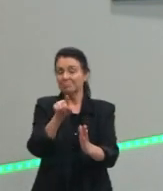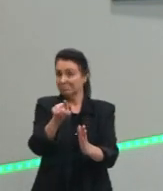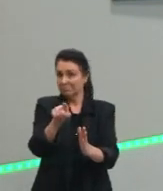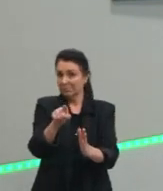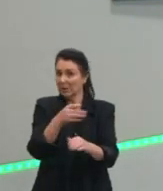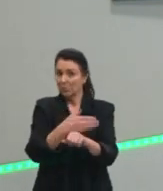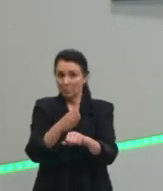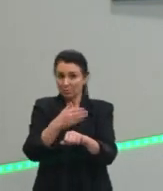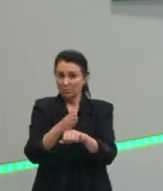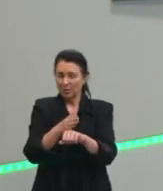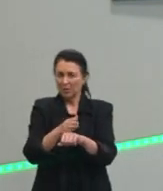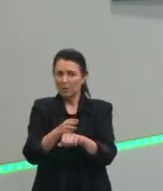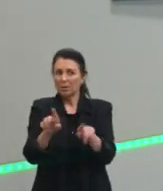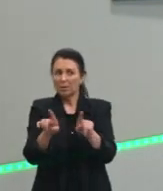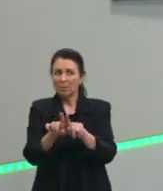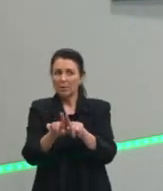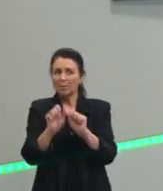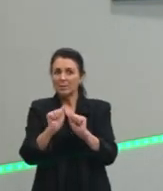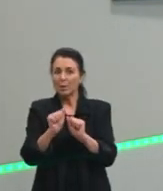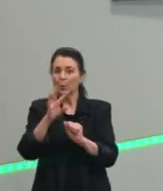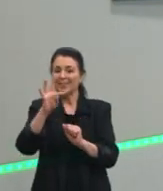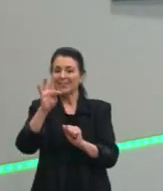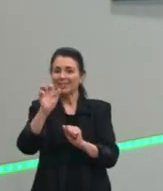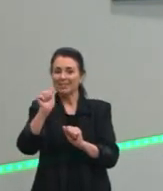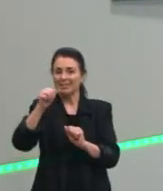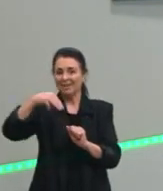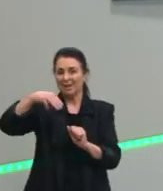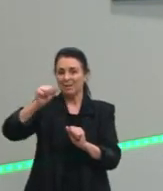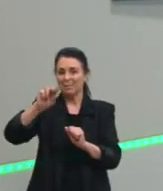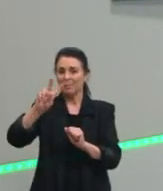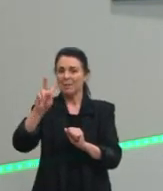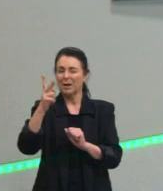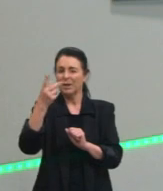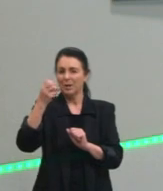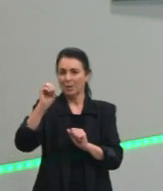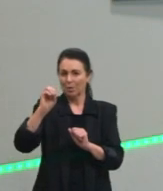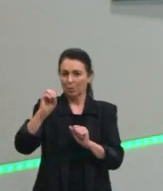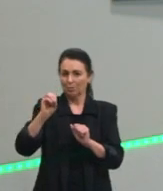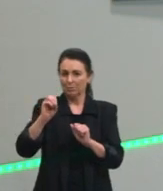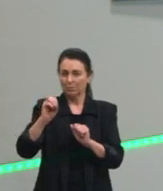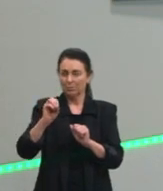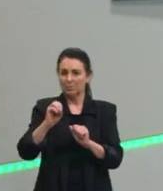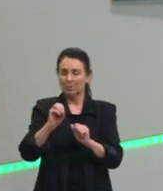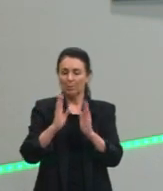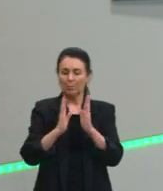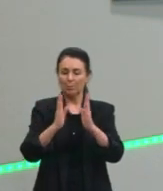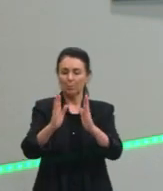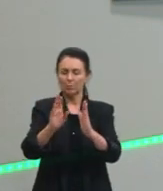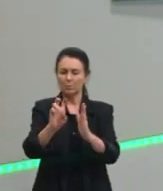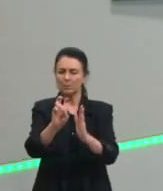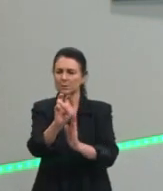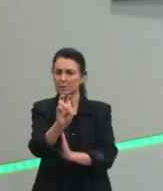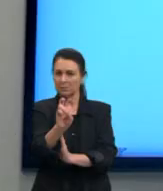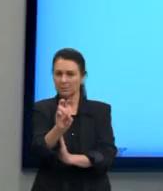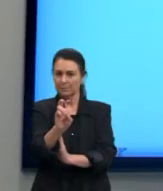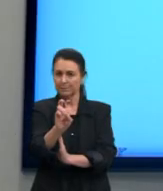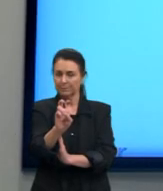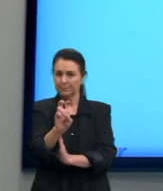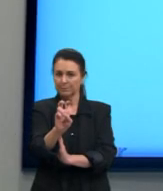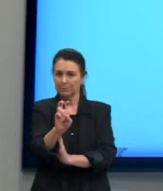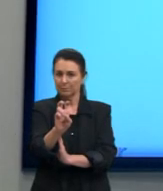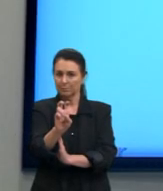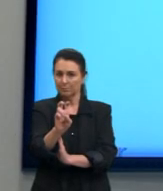podem chamar o módulo de tamanho então é um determinado tamanho é cinco o módulo é cinco tá